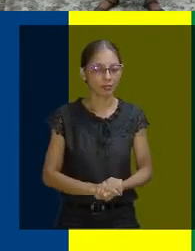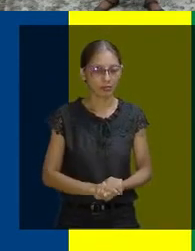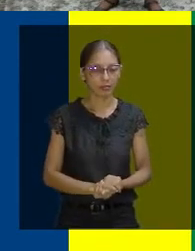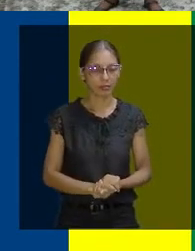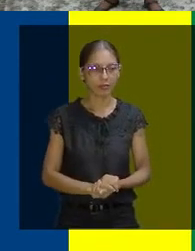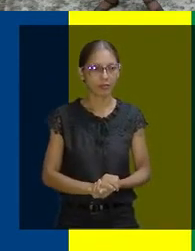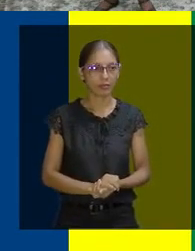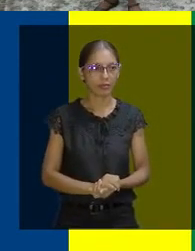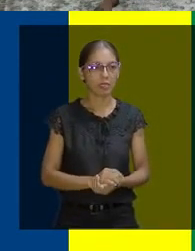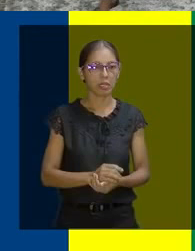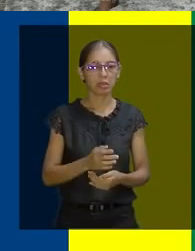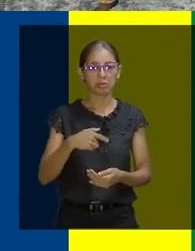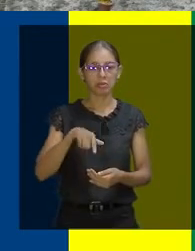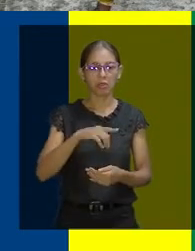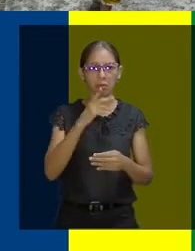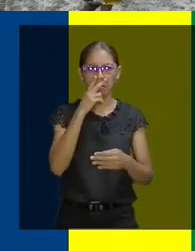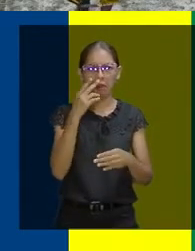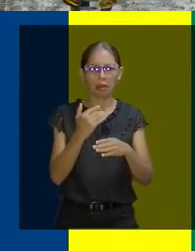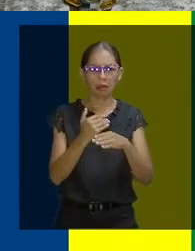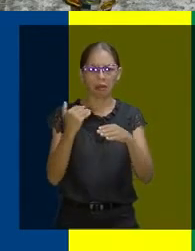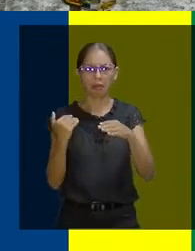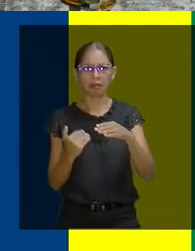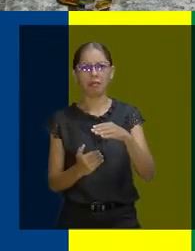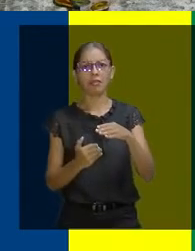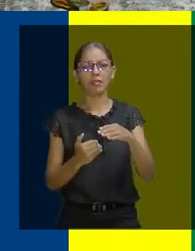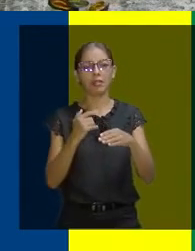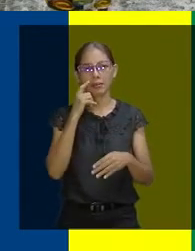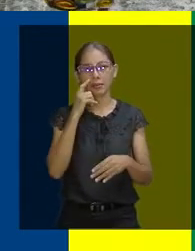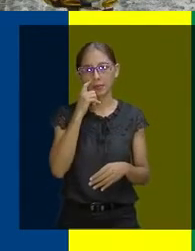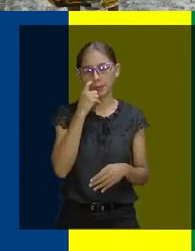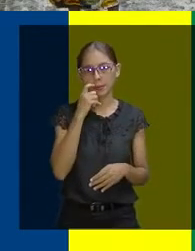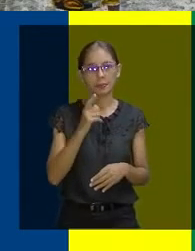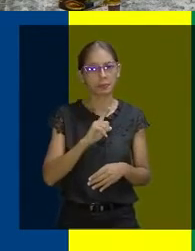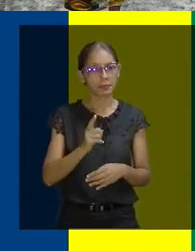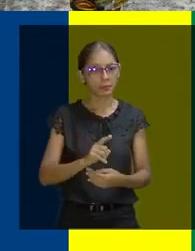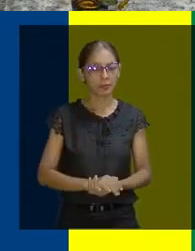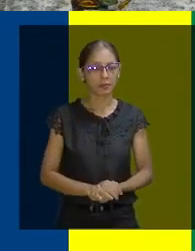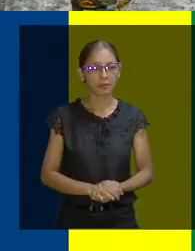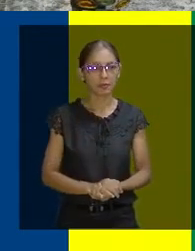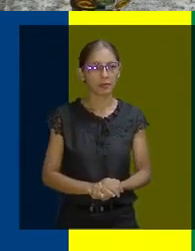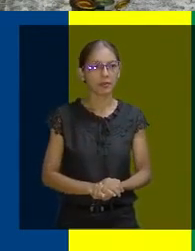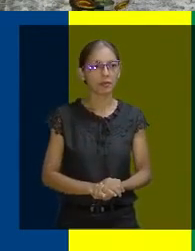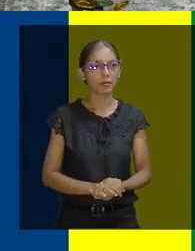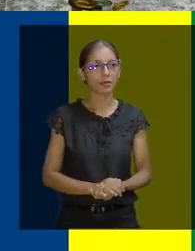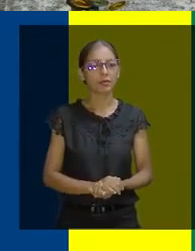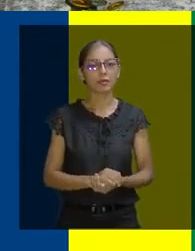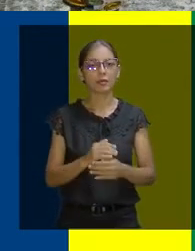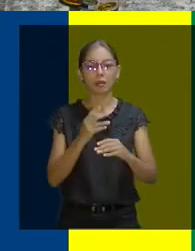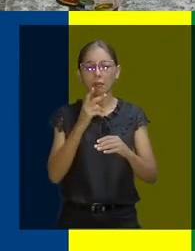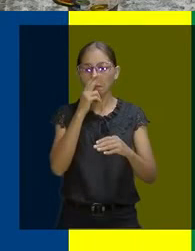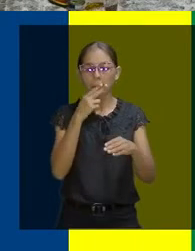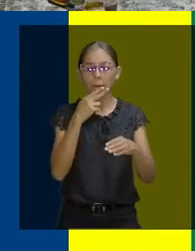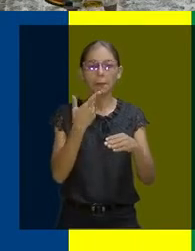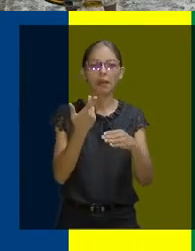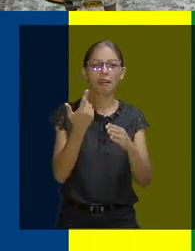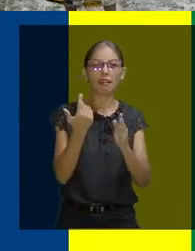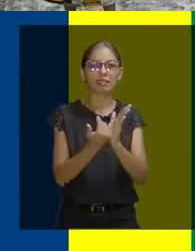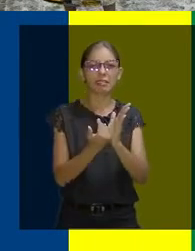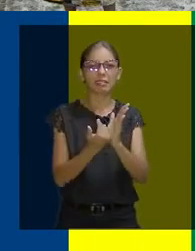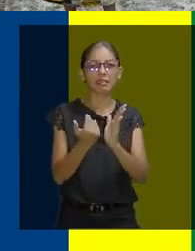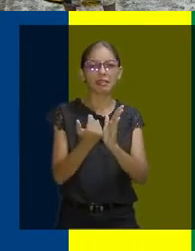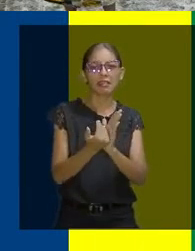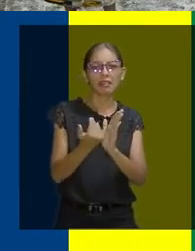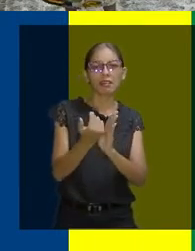uma sub-raça, não somos nem uma raça, nem uma espécie ou subespécie. Todos nós fazemos parte